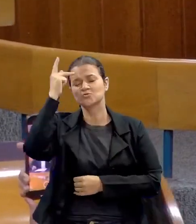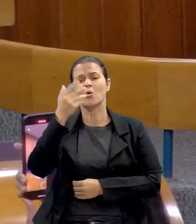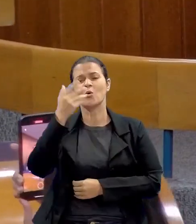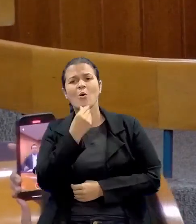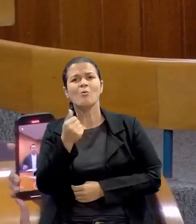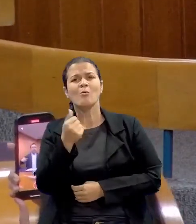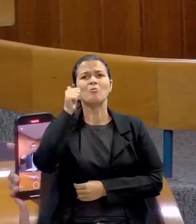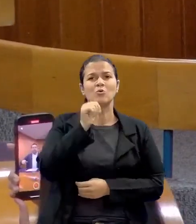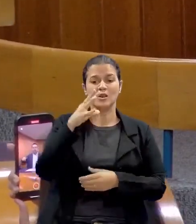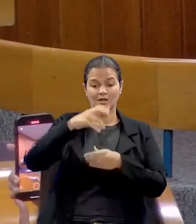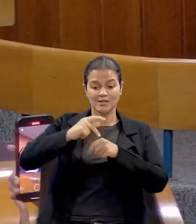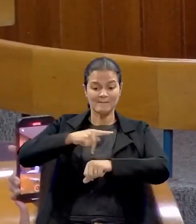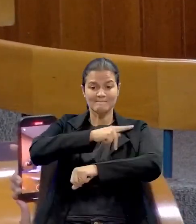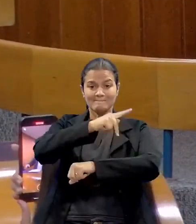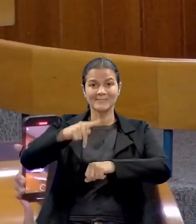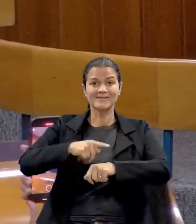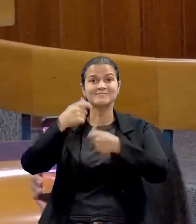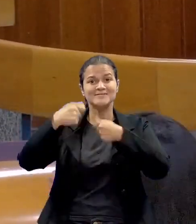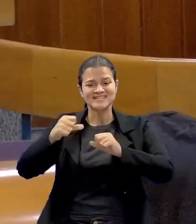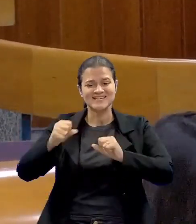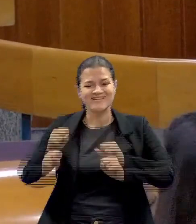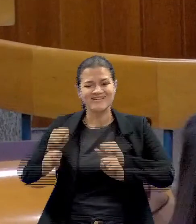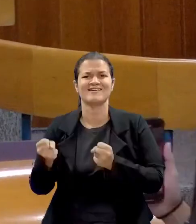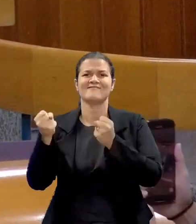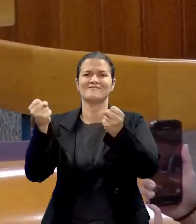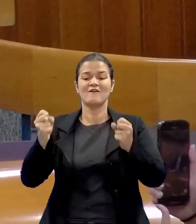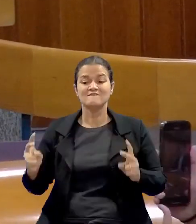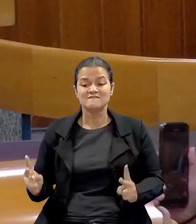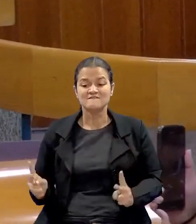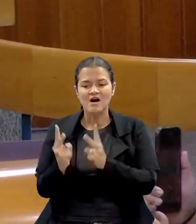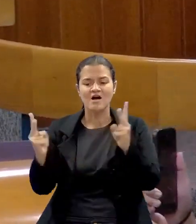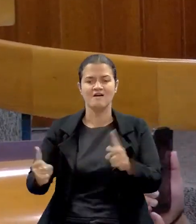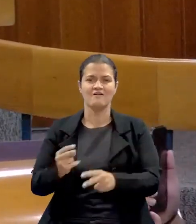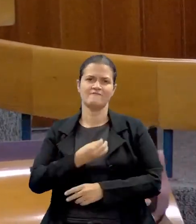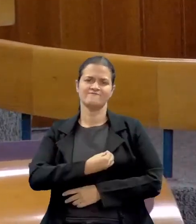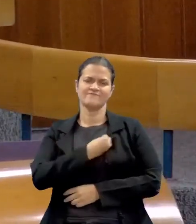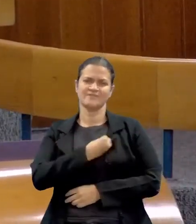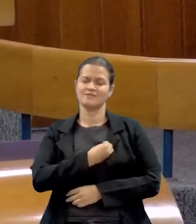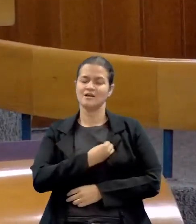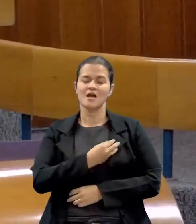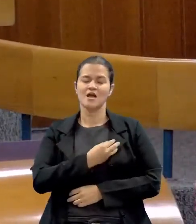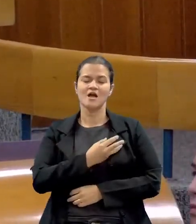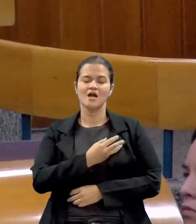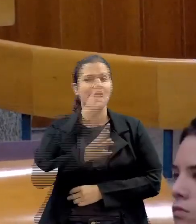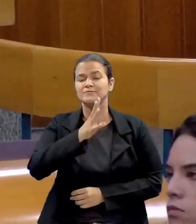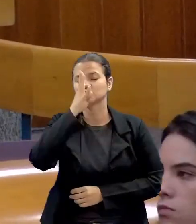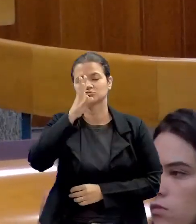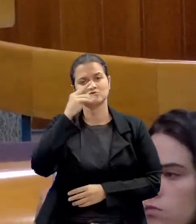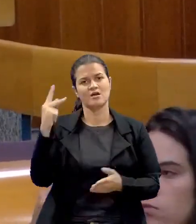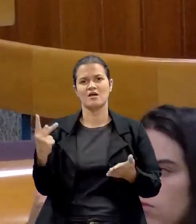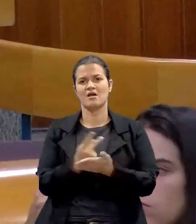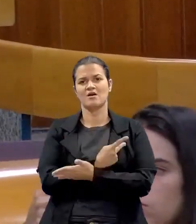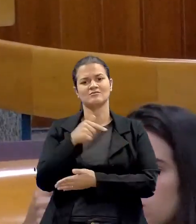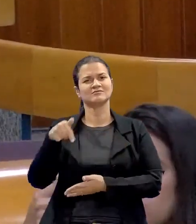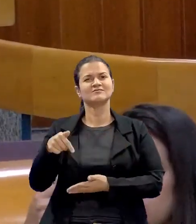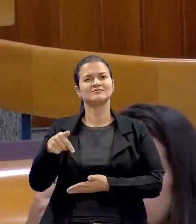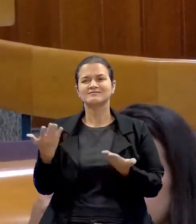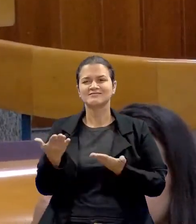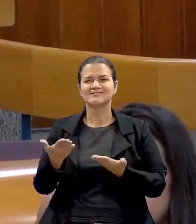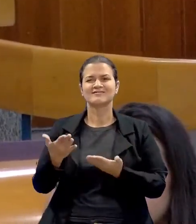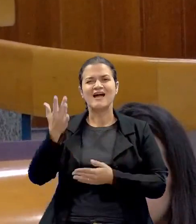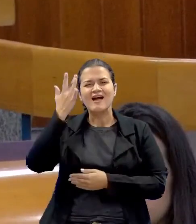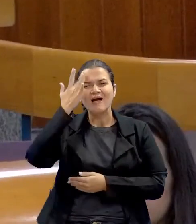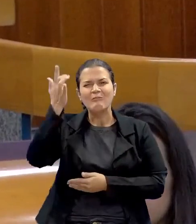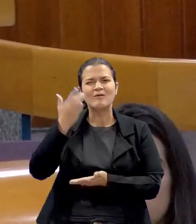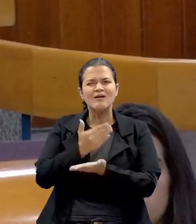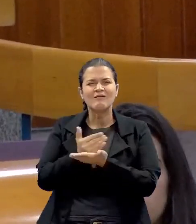país que têm que entrar na defesa da valorização da vida. É um absurdo o que está acontecendo nessa pauta amanhã